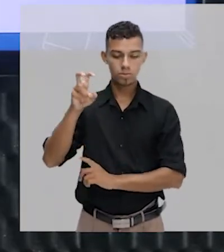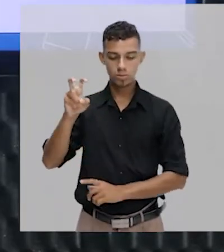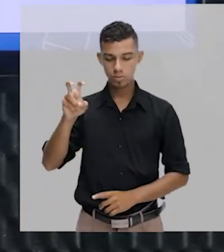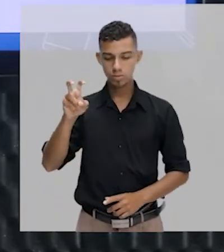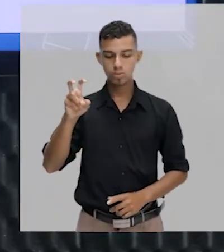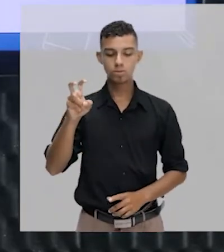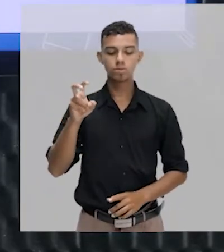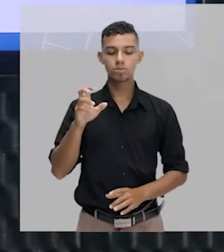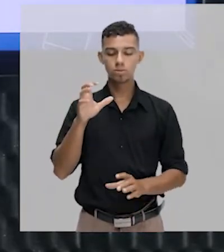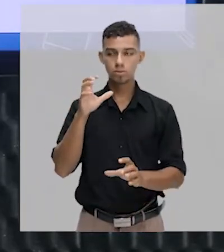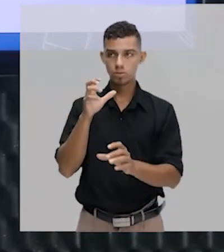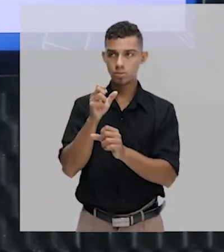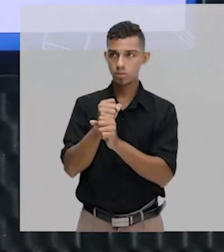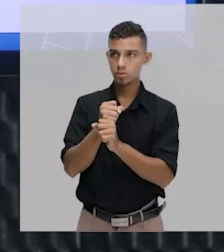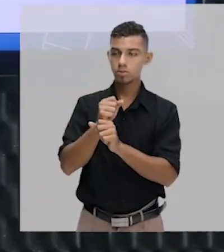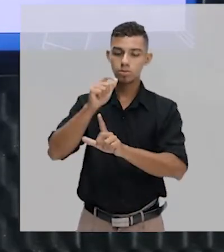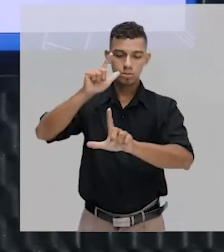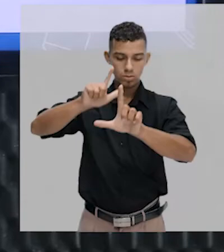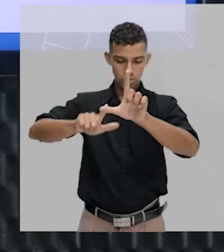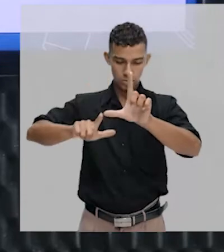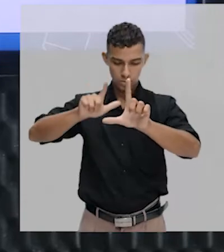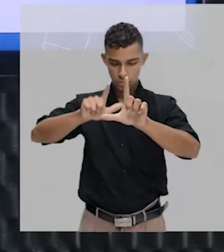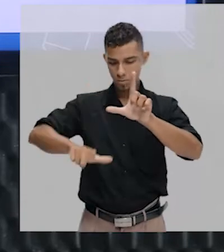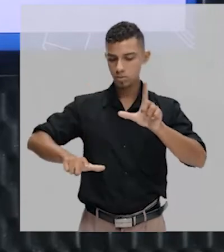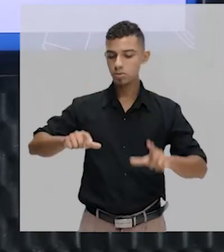10 mais 355,